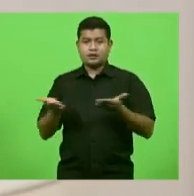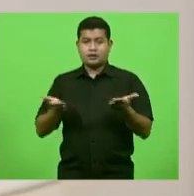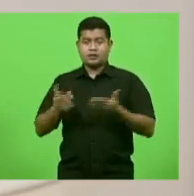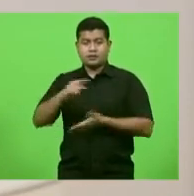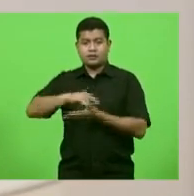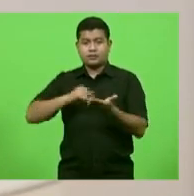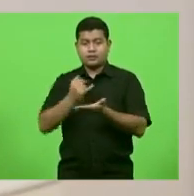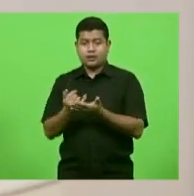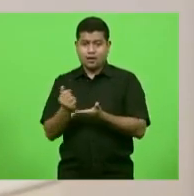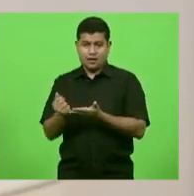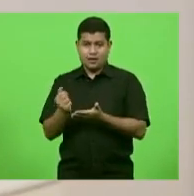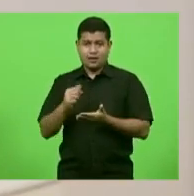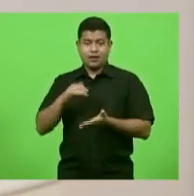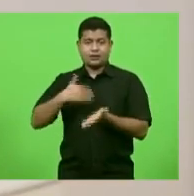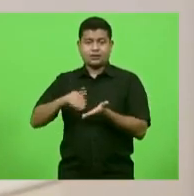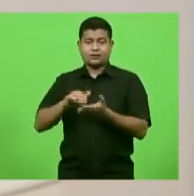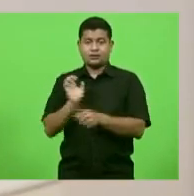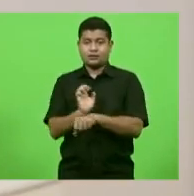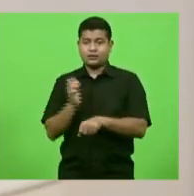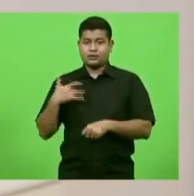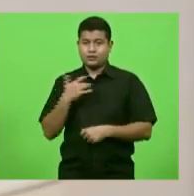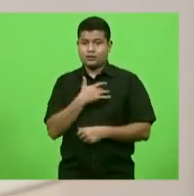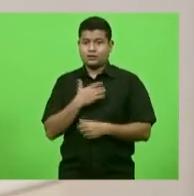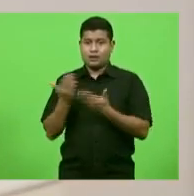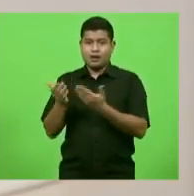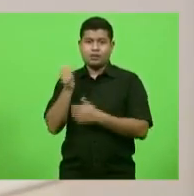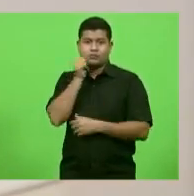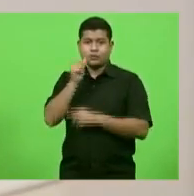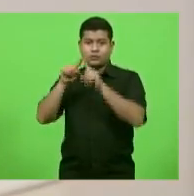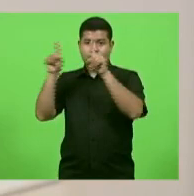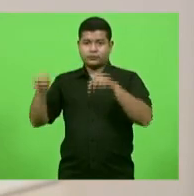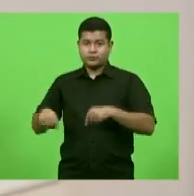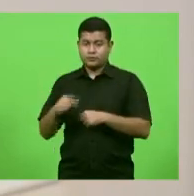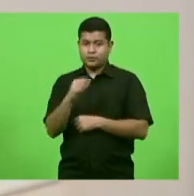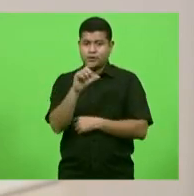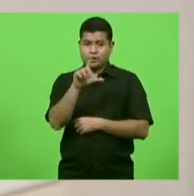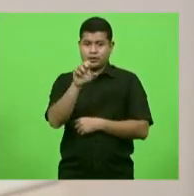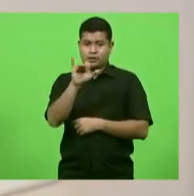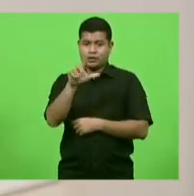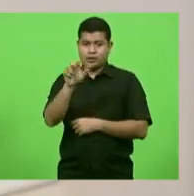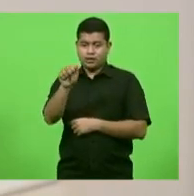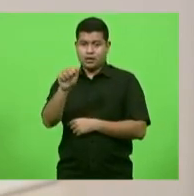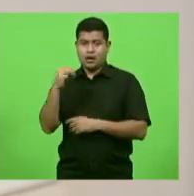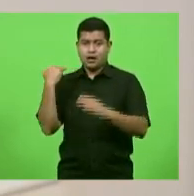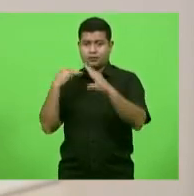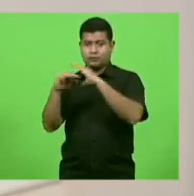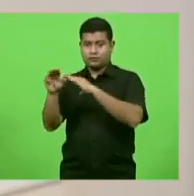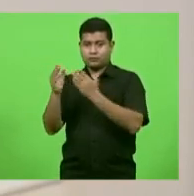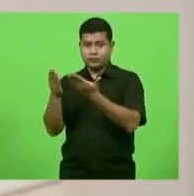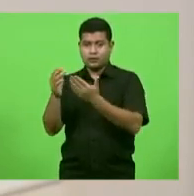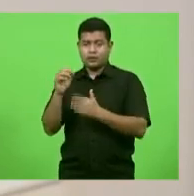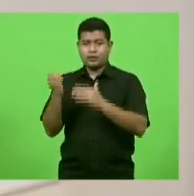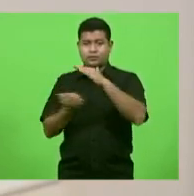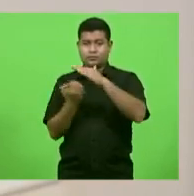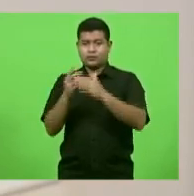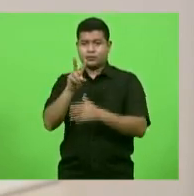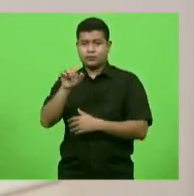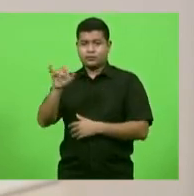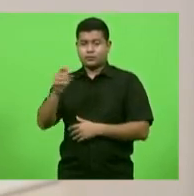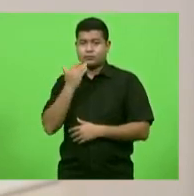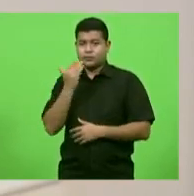Saúde, através da funcionária Leila Danielewicz, remeteu e-mail para a Veiga Med solicitando a exibição